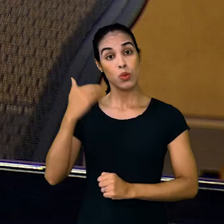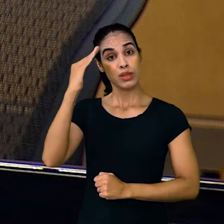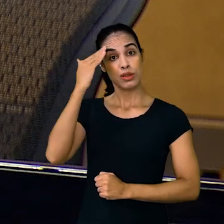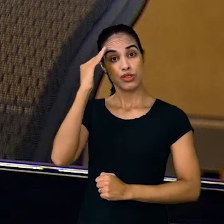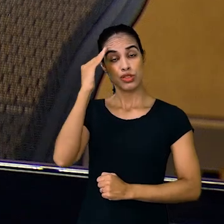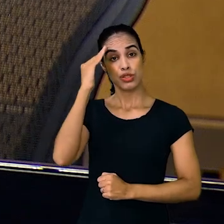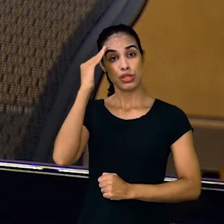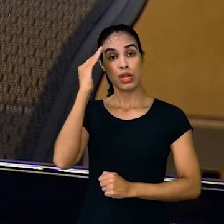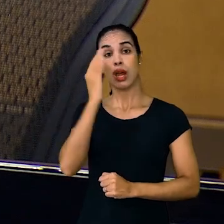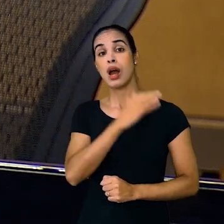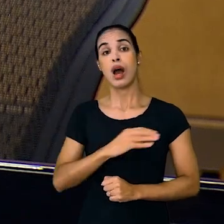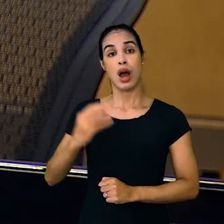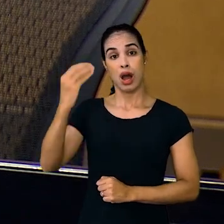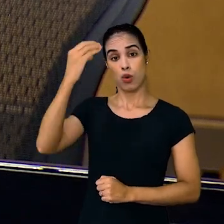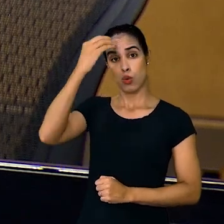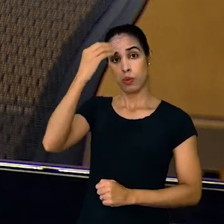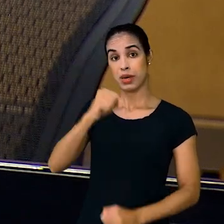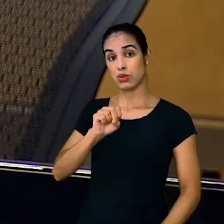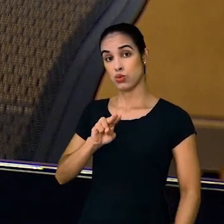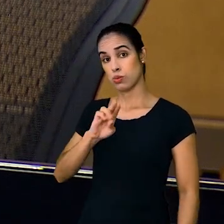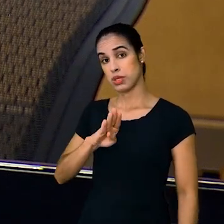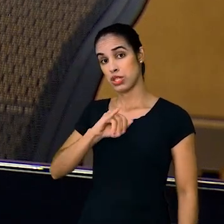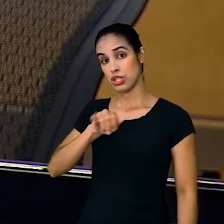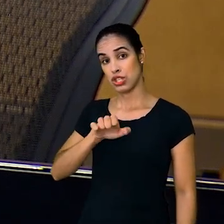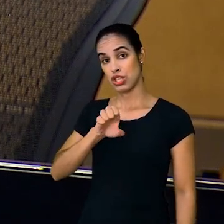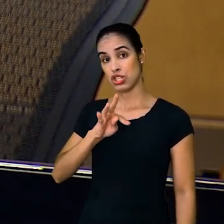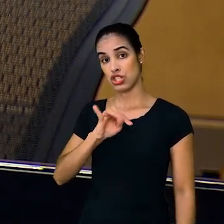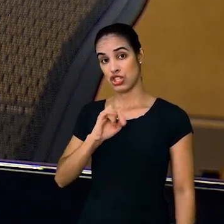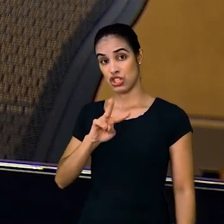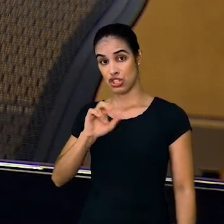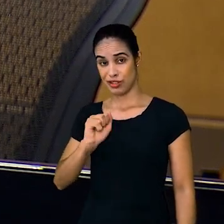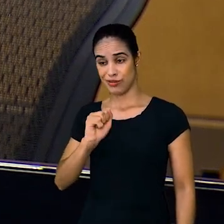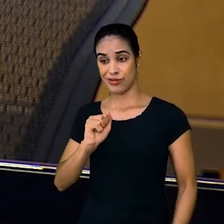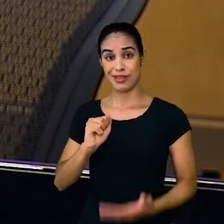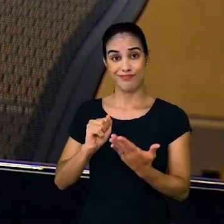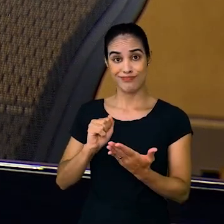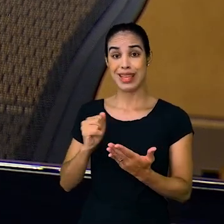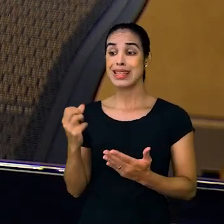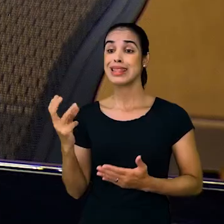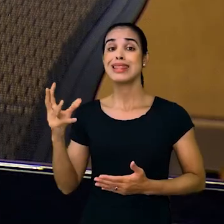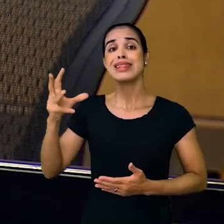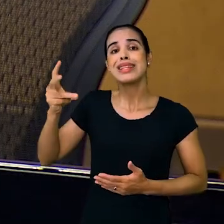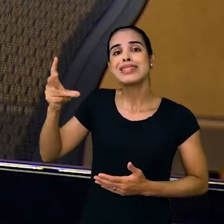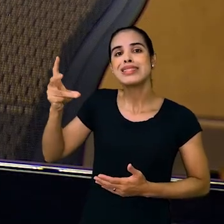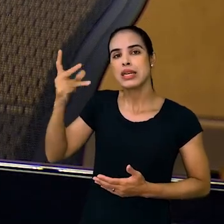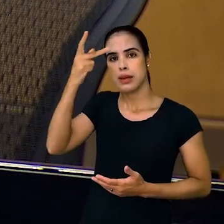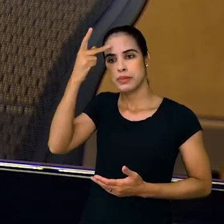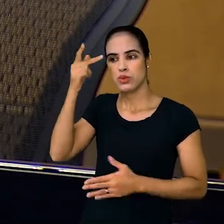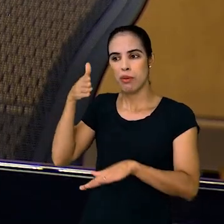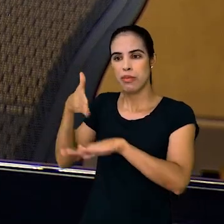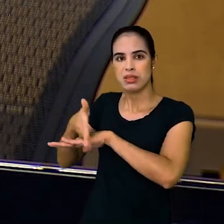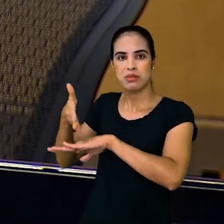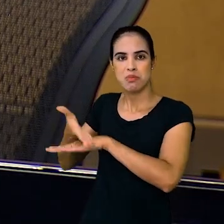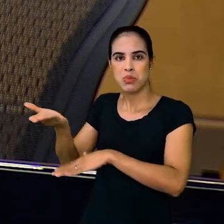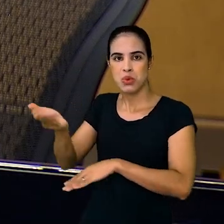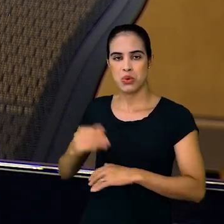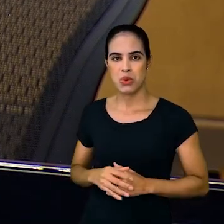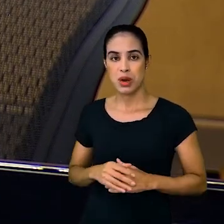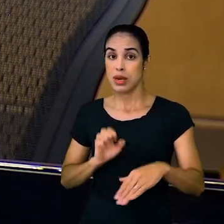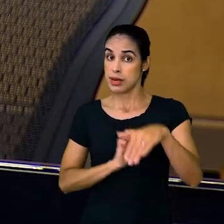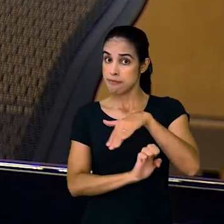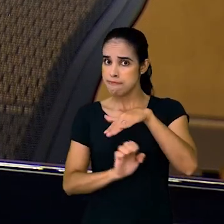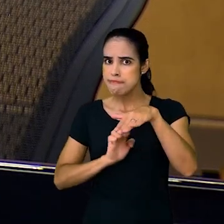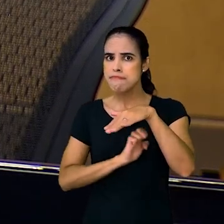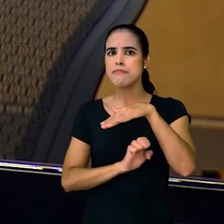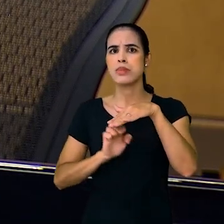é objetiva, é subjetiva, e aqui é fato de terceiros. Então, a empresa tomou